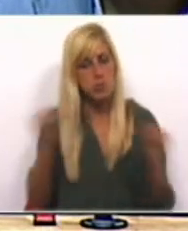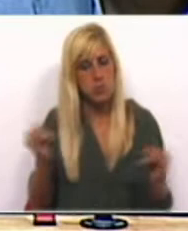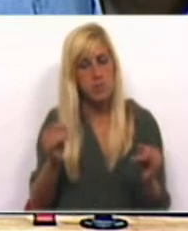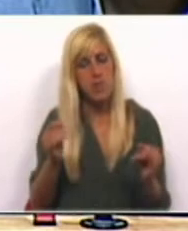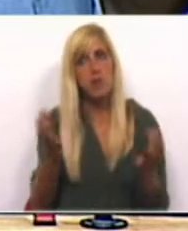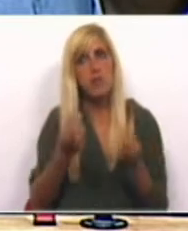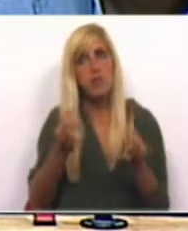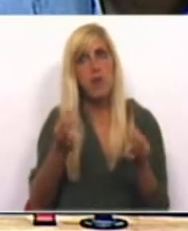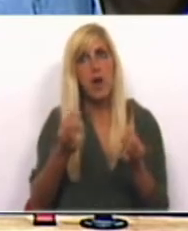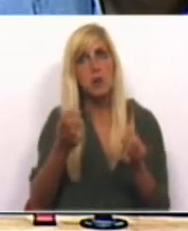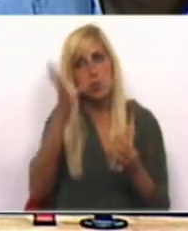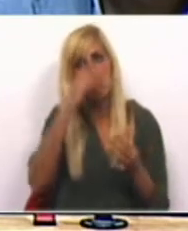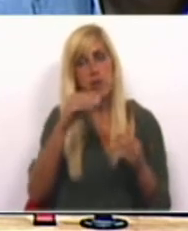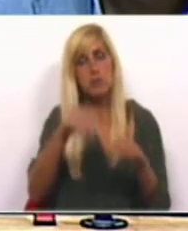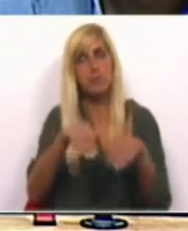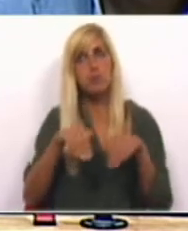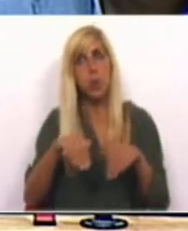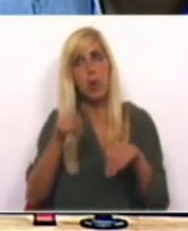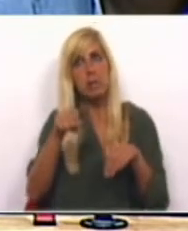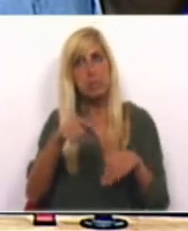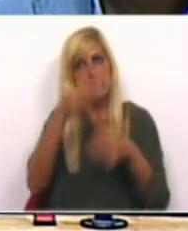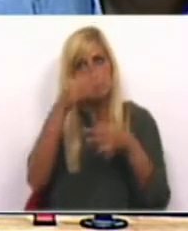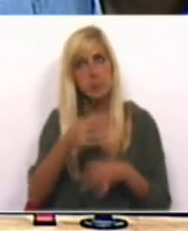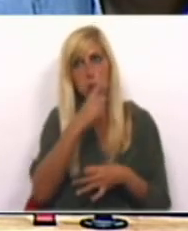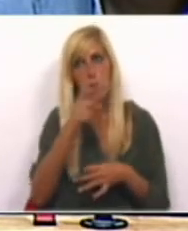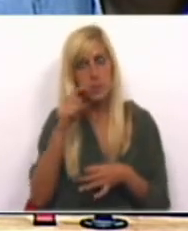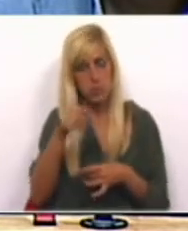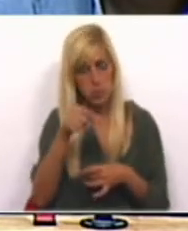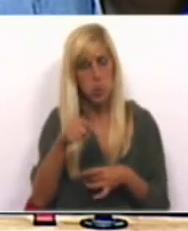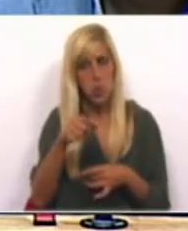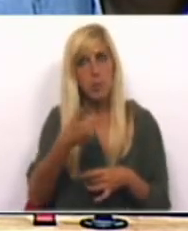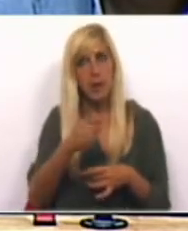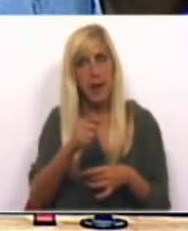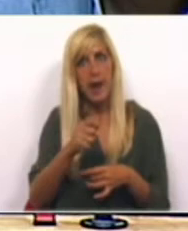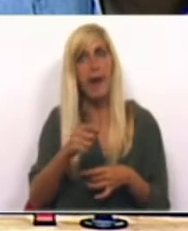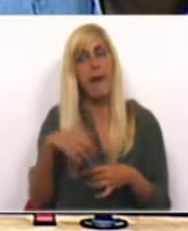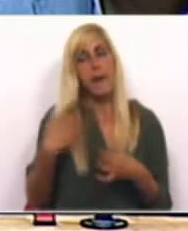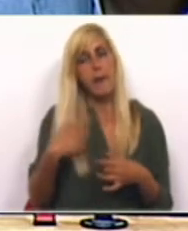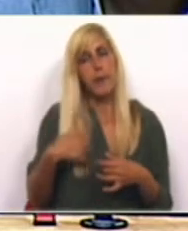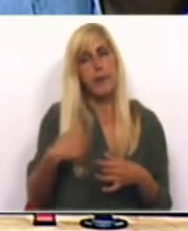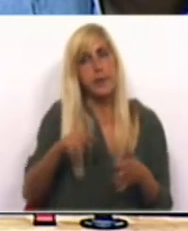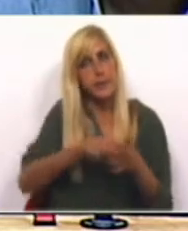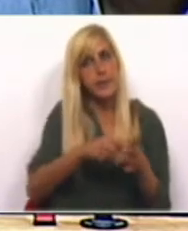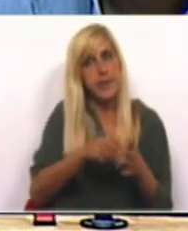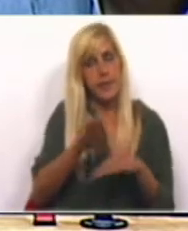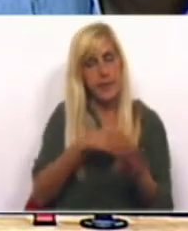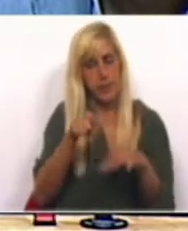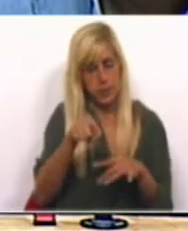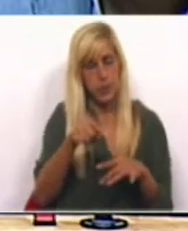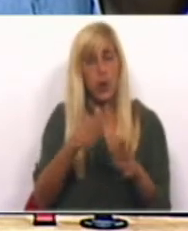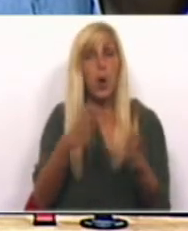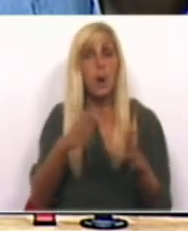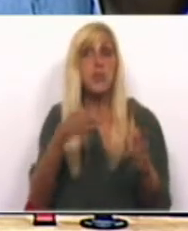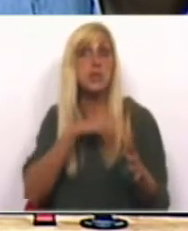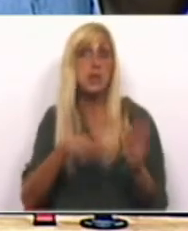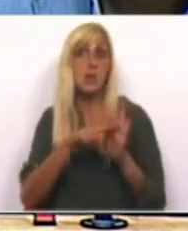Governo recuasse nesse compromisso. E o Bloco de Esquerda orgulha-se da força que fez sobre esta matéria. O aumento do salário mínimo é essencial